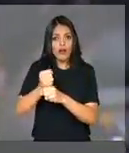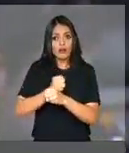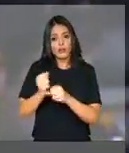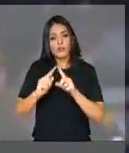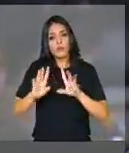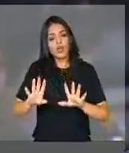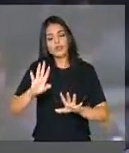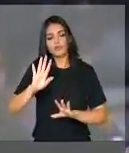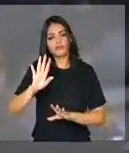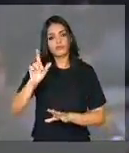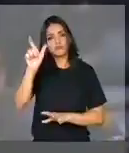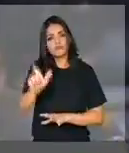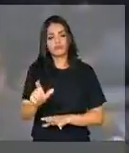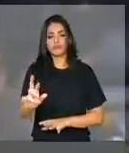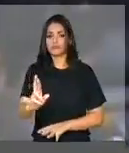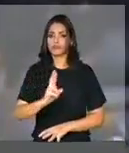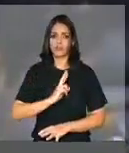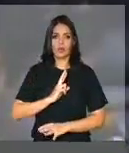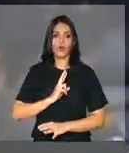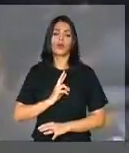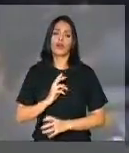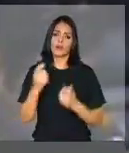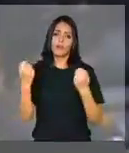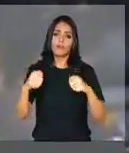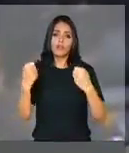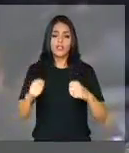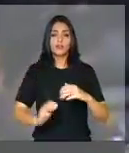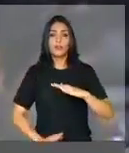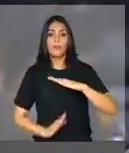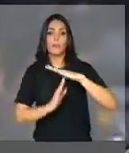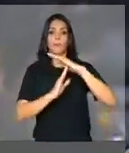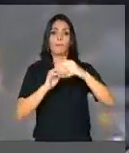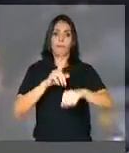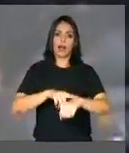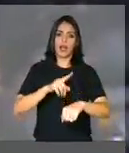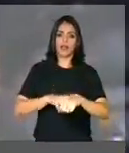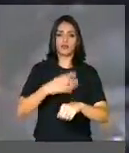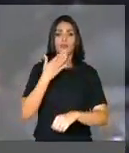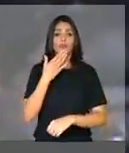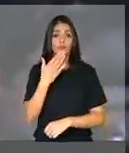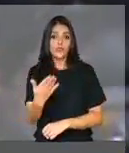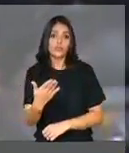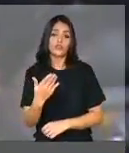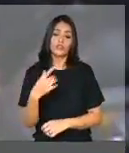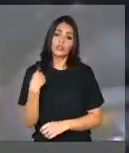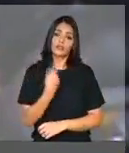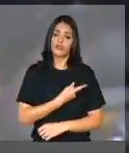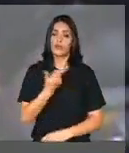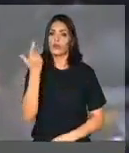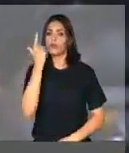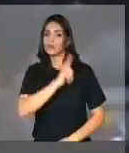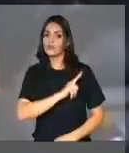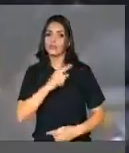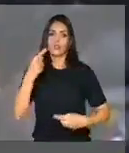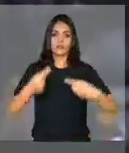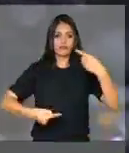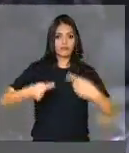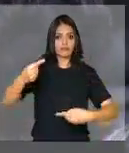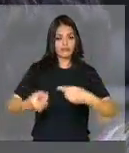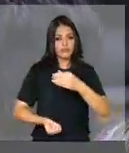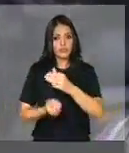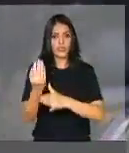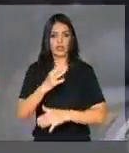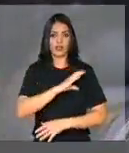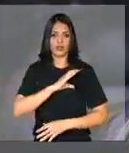não tem prazo, mas eu queria aqui fazer esse apelo de Vossa Excelência para que a gente possa estar colocando a criação